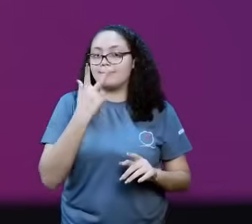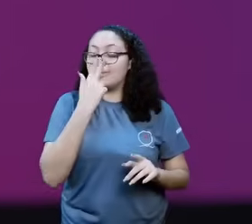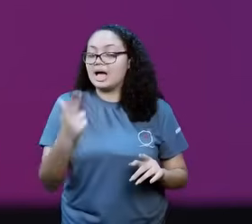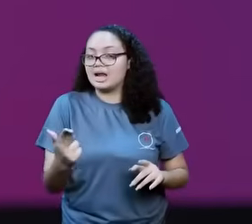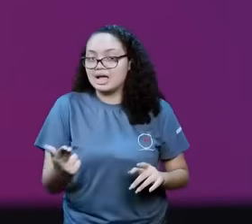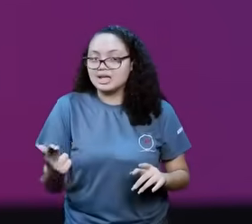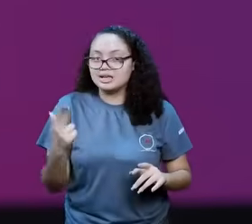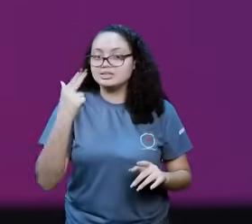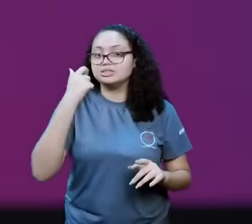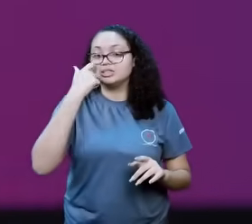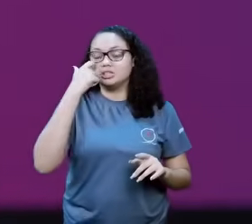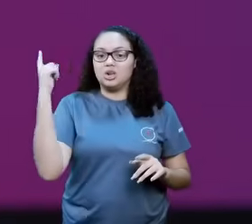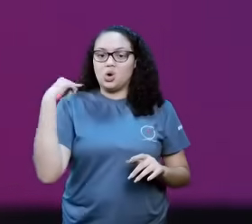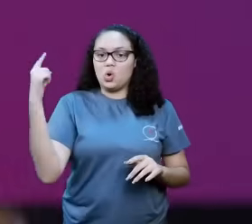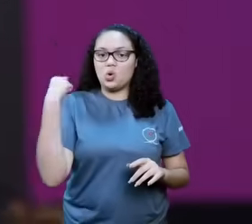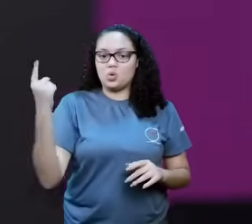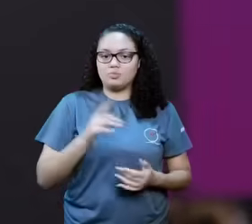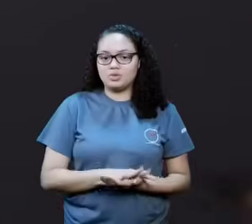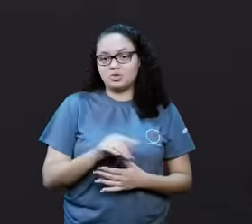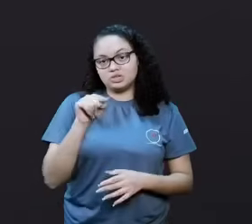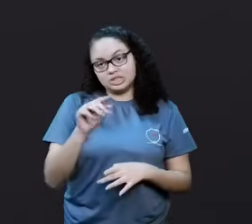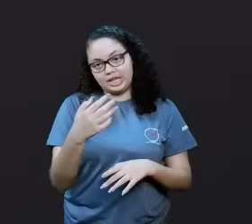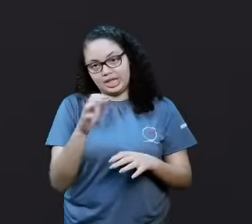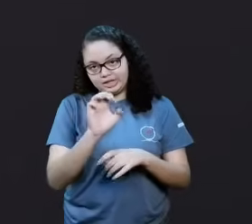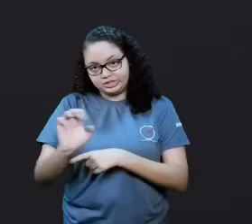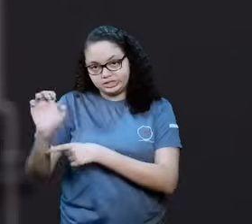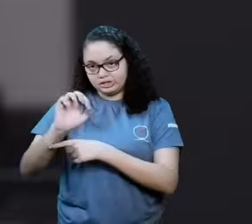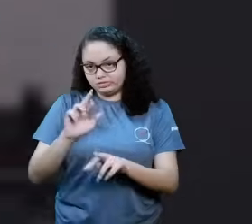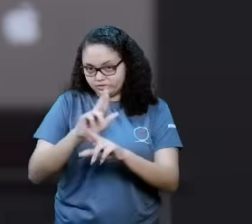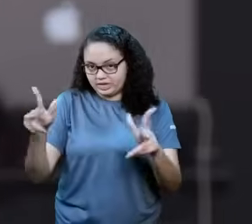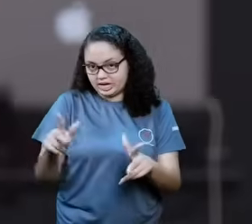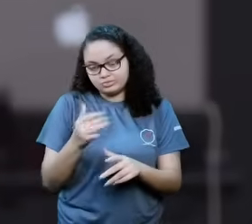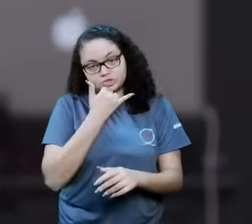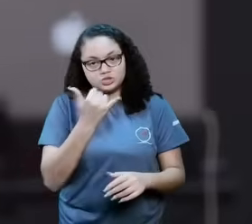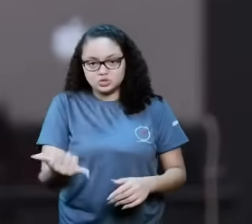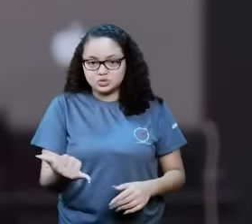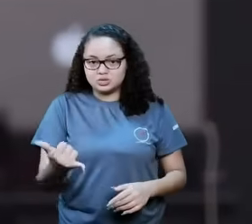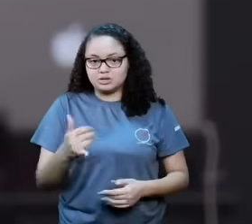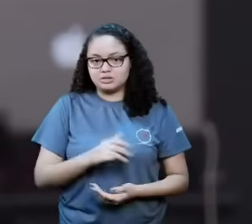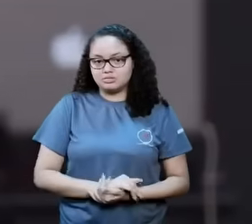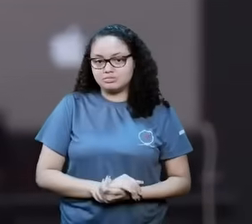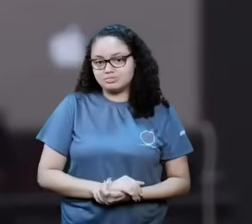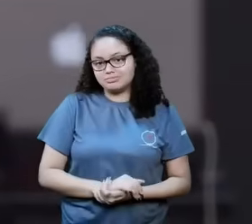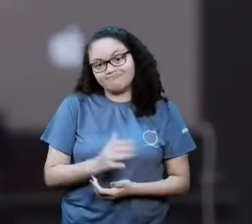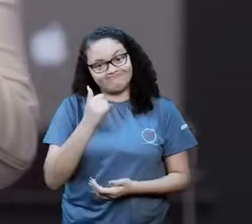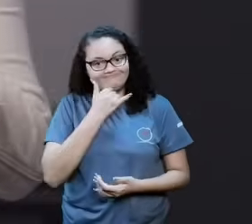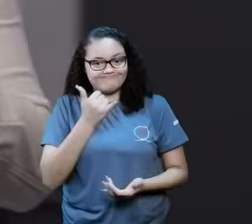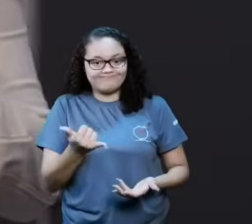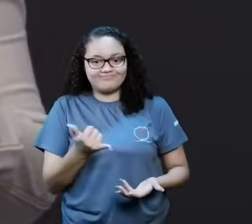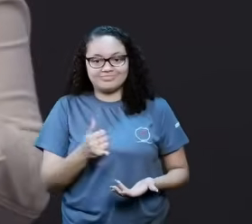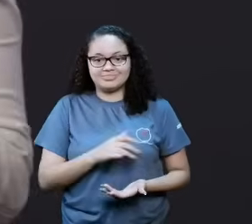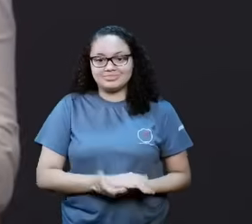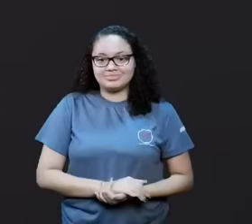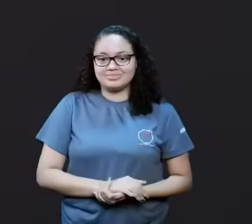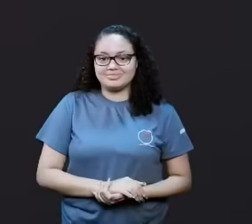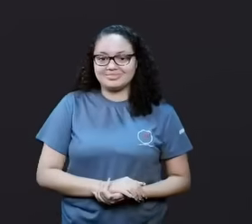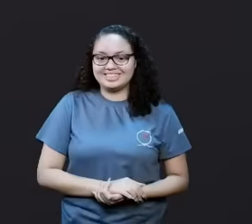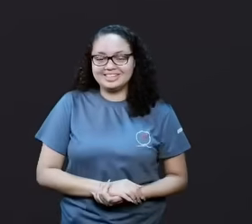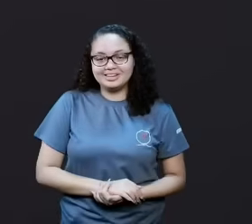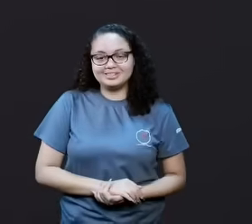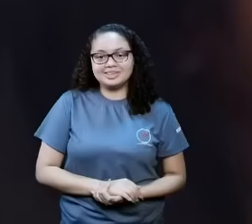você que é de outro estado? Me desculpe. Na moral, foi mal. Não, cara,